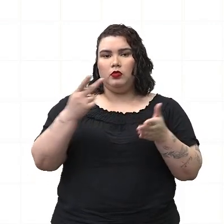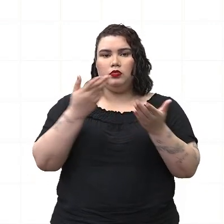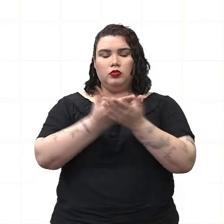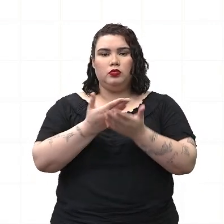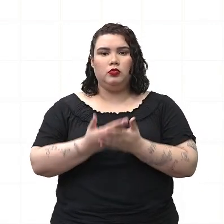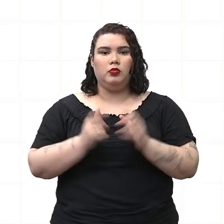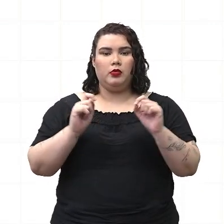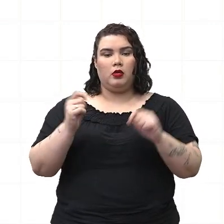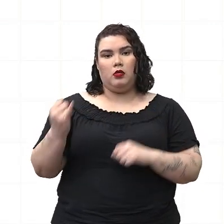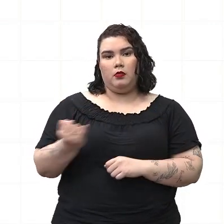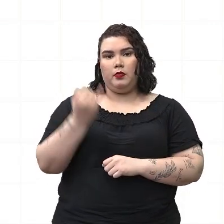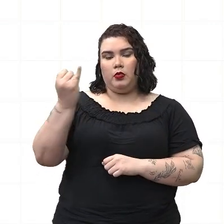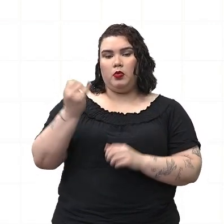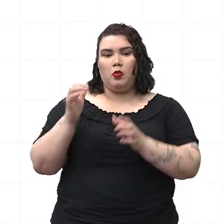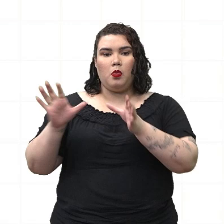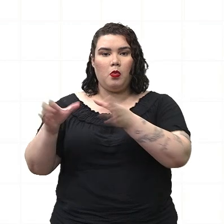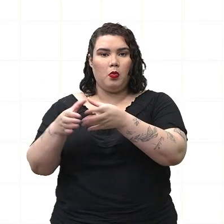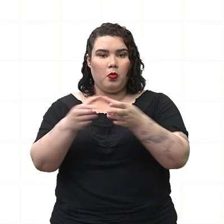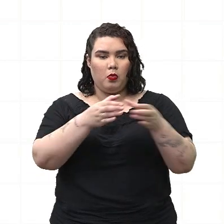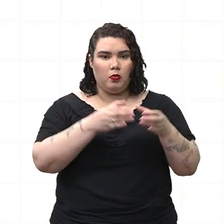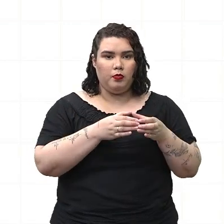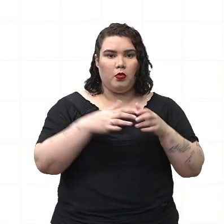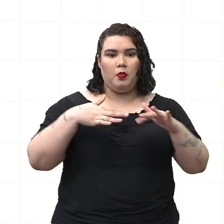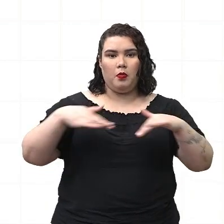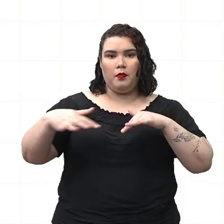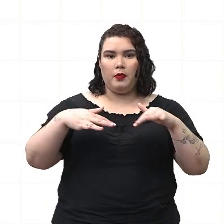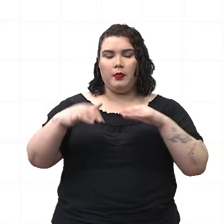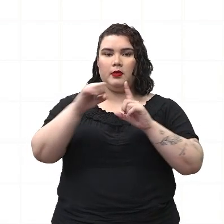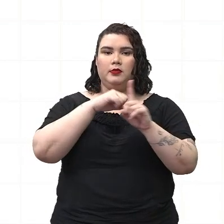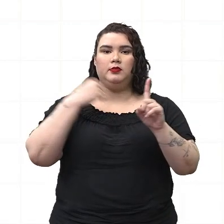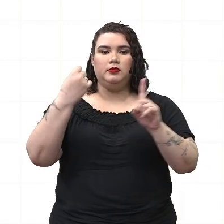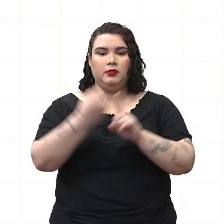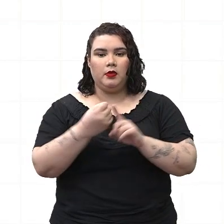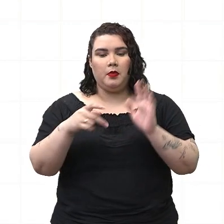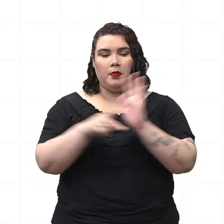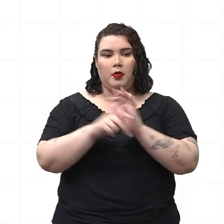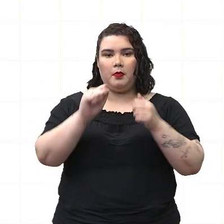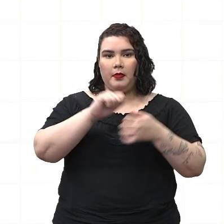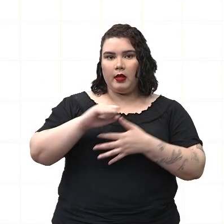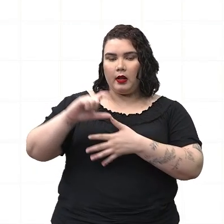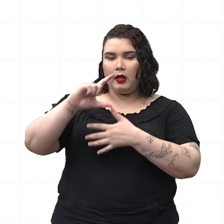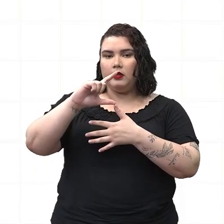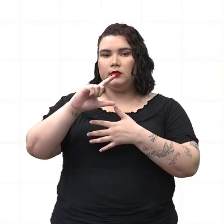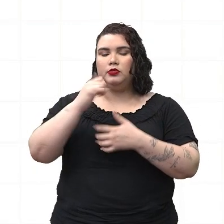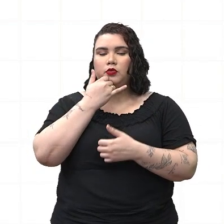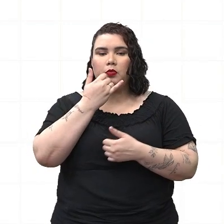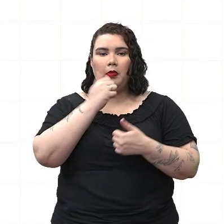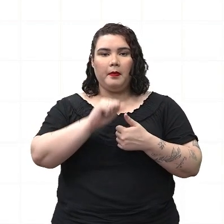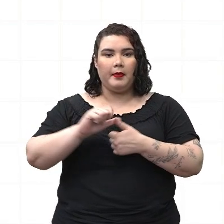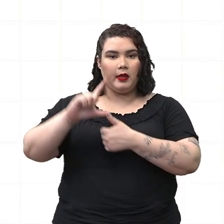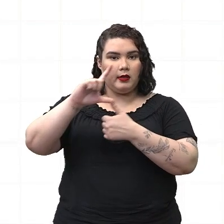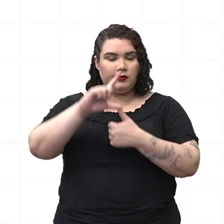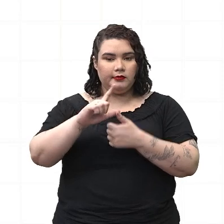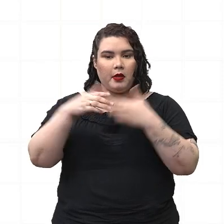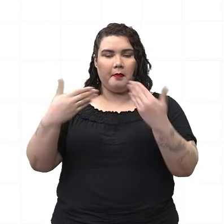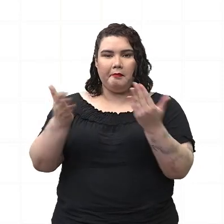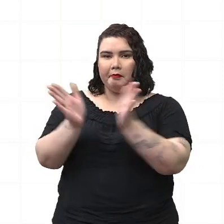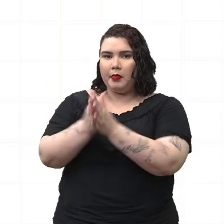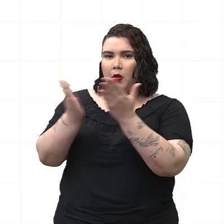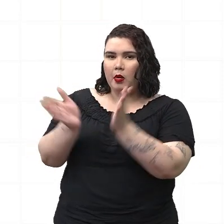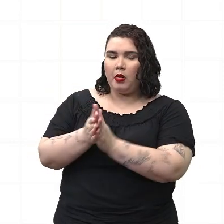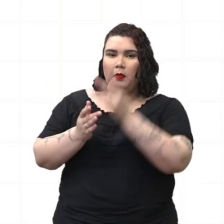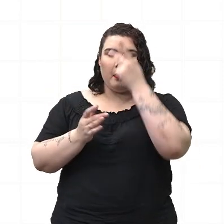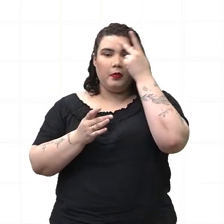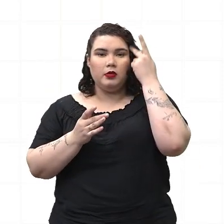da importância dos grupos, né, dos movimentos sociais na América Latina. Ora, muita pobreza, muitas pessoas que têm